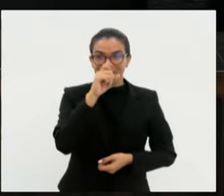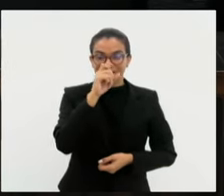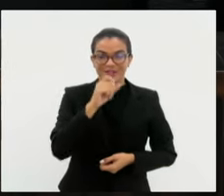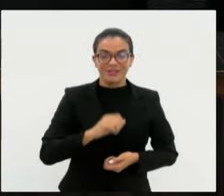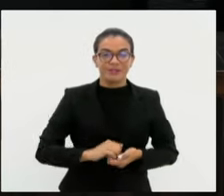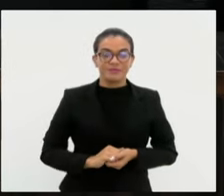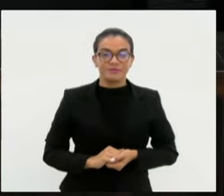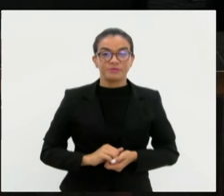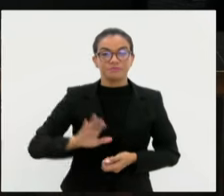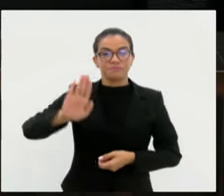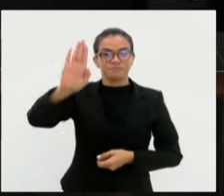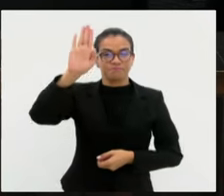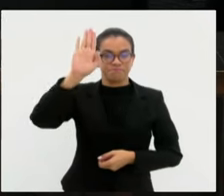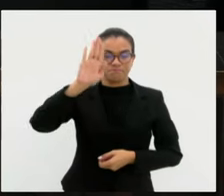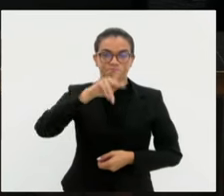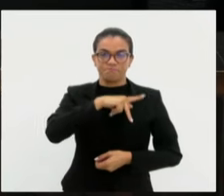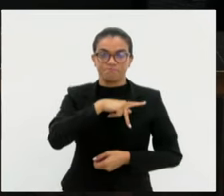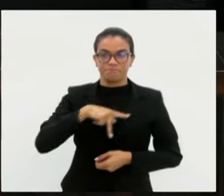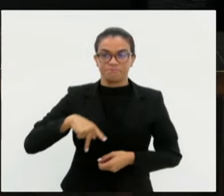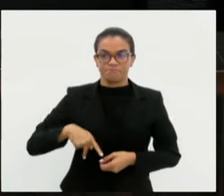Pela ordem, presidente.